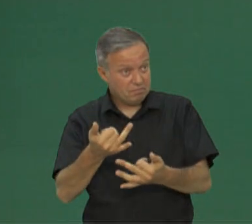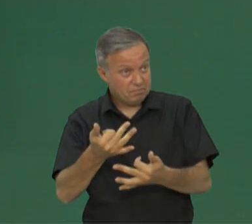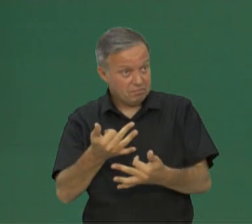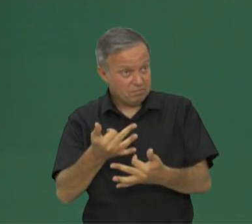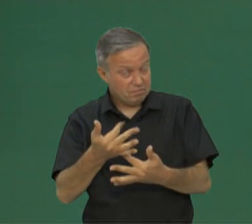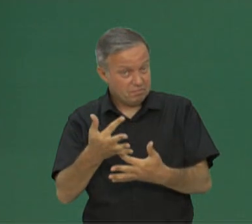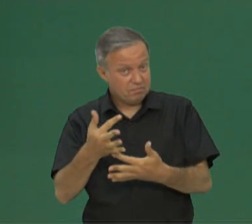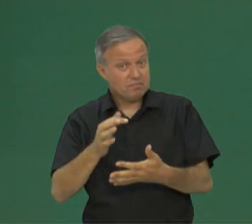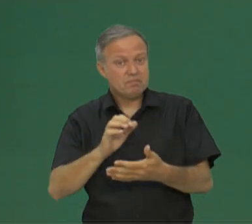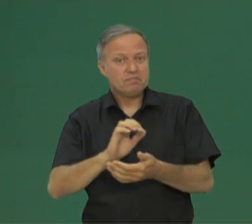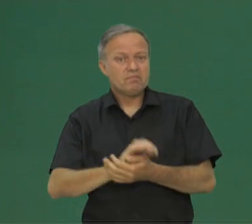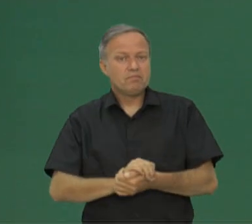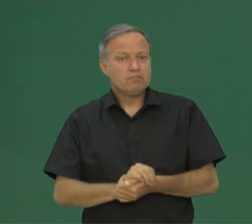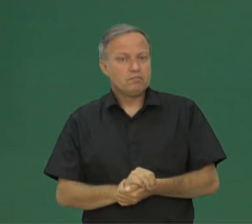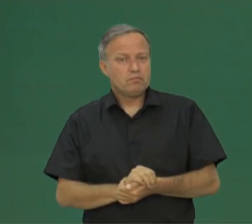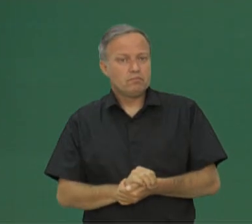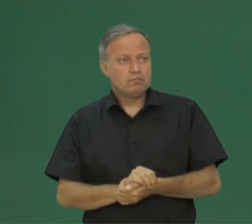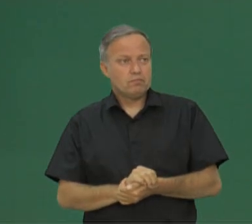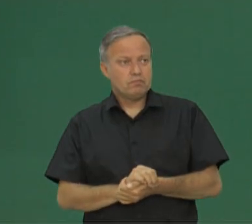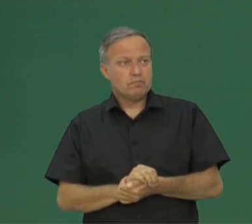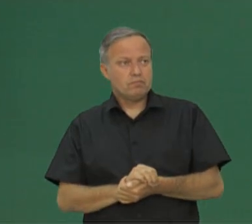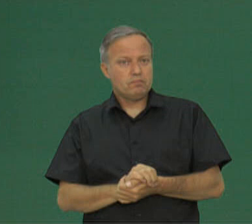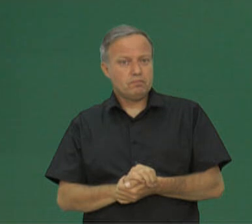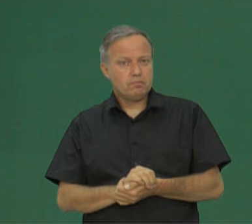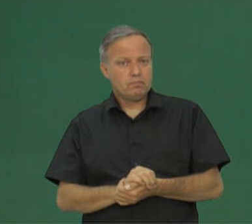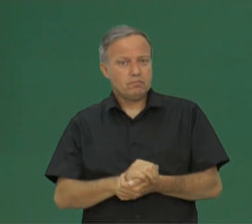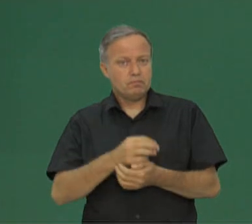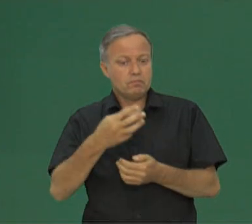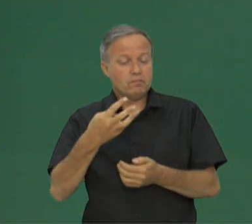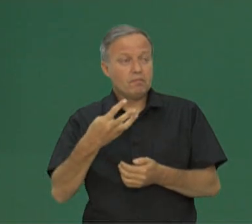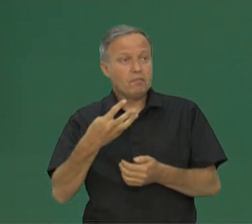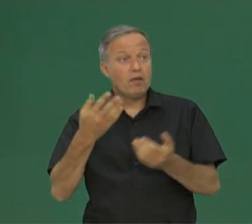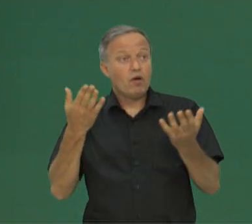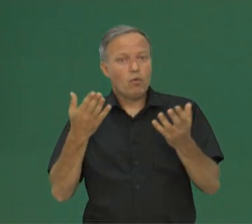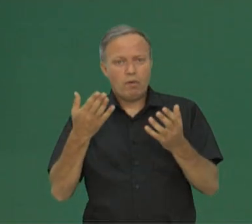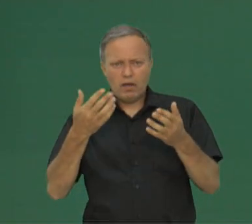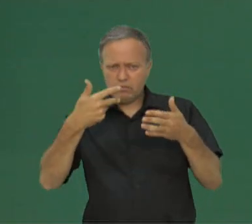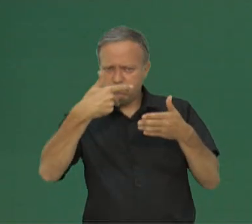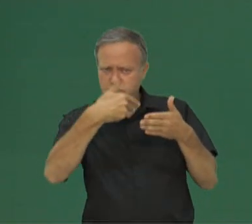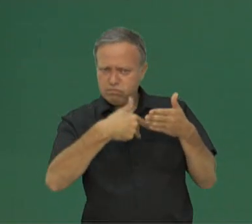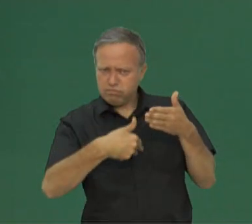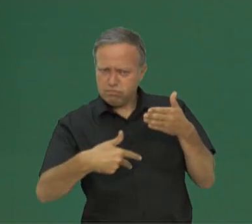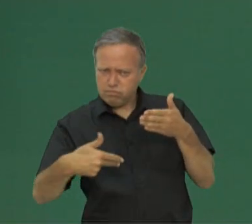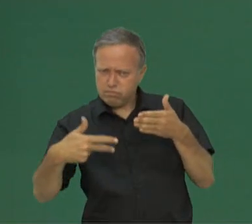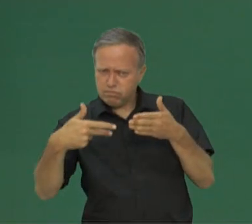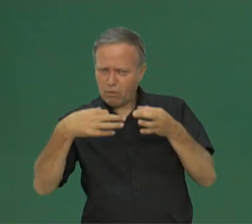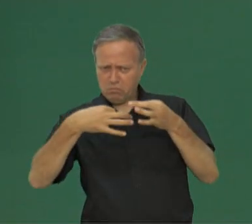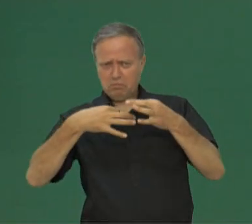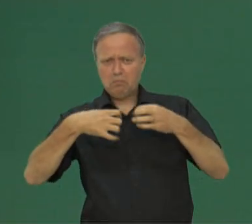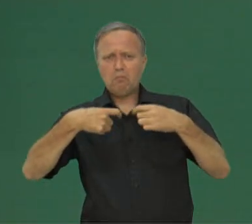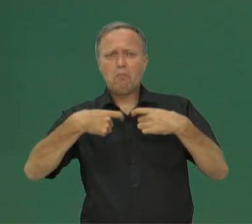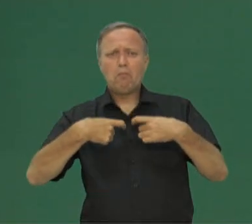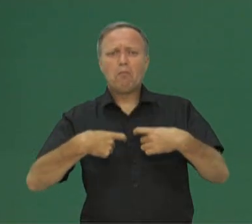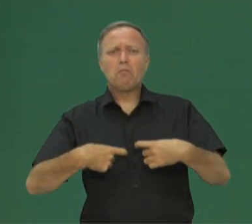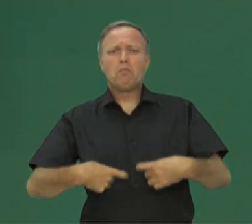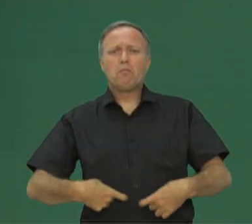performance, e eu vou concluir com vocês no próximo slide. Uma obra é considerada performance quando?